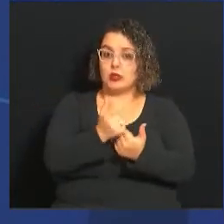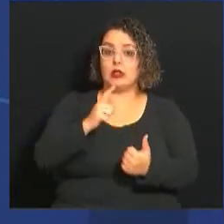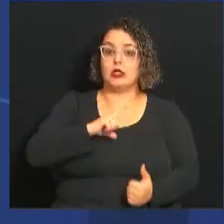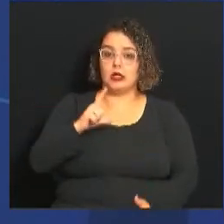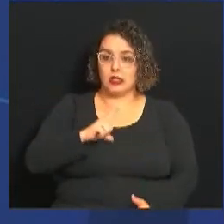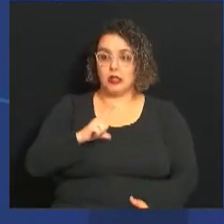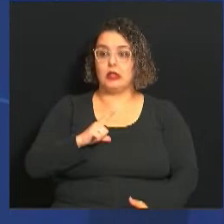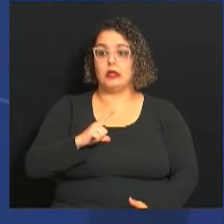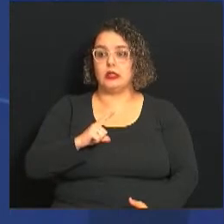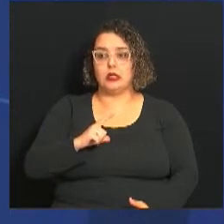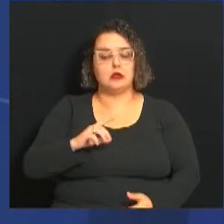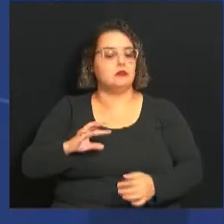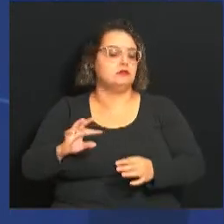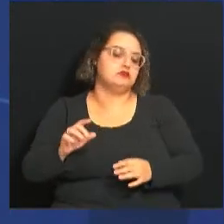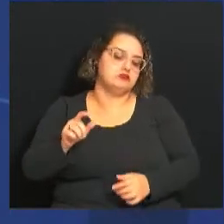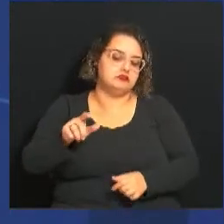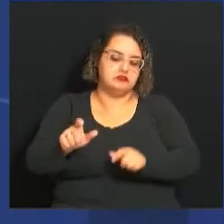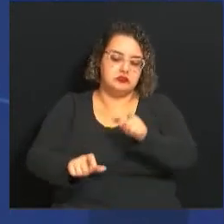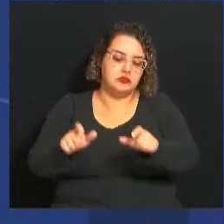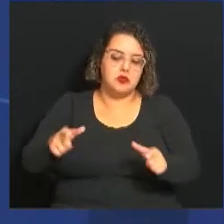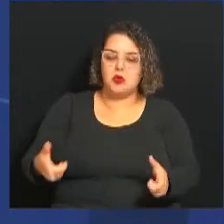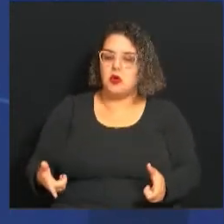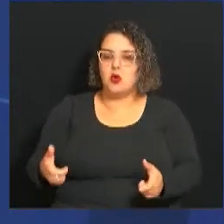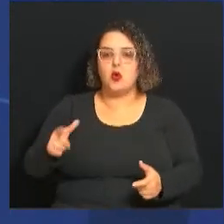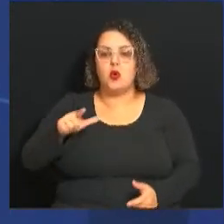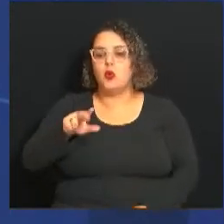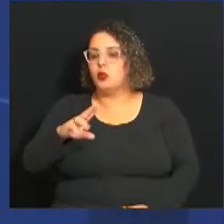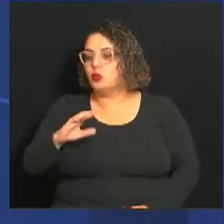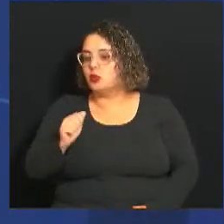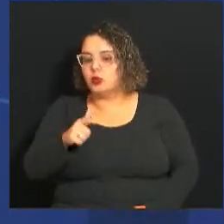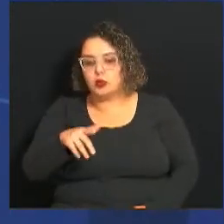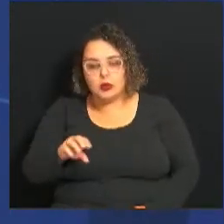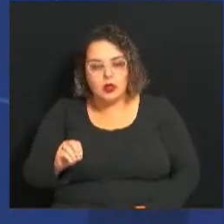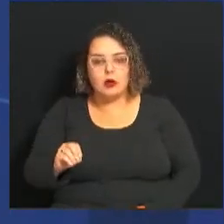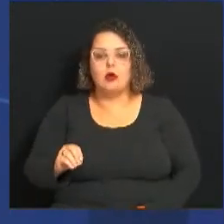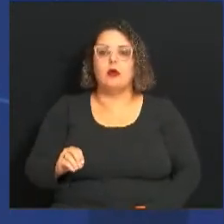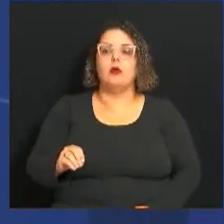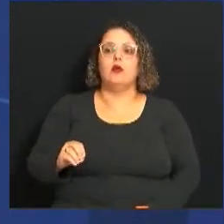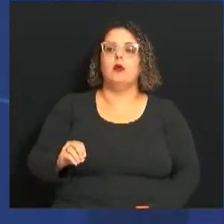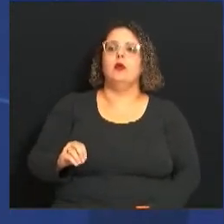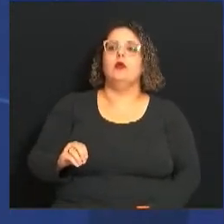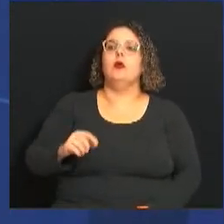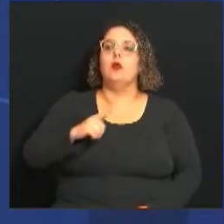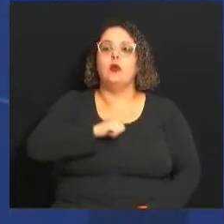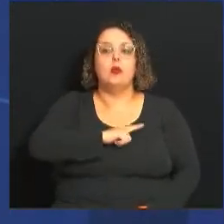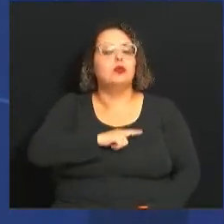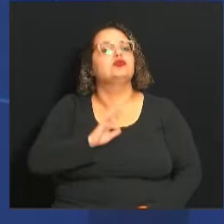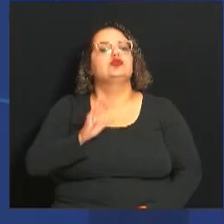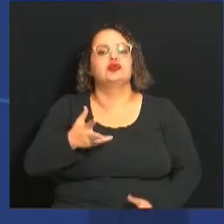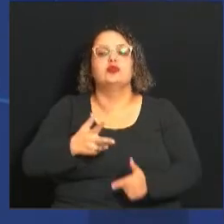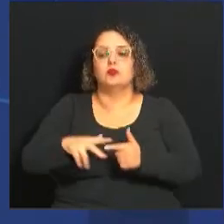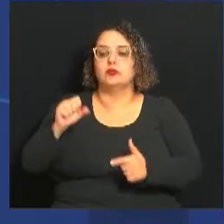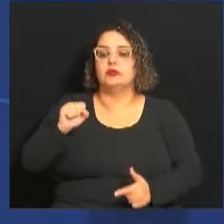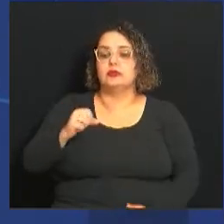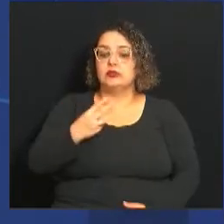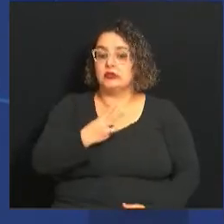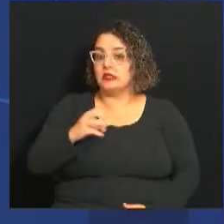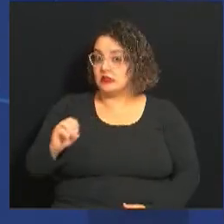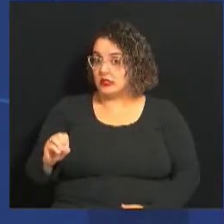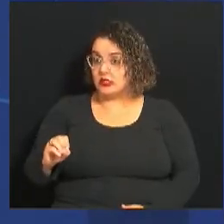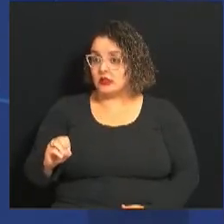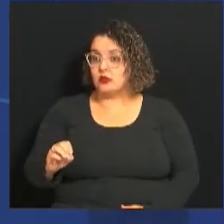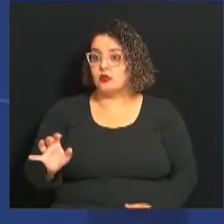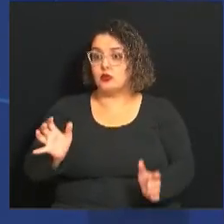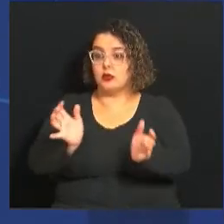decidir, como o Giovanni Augusto, o Lucão do Break, o Guarani que já venceu a Ponte por 3-0 nesta temporada no Campeonato